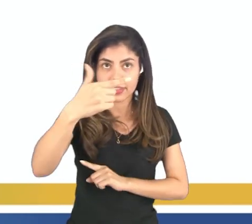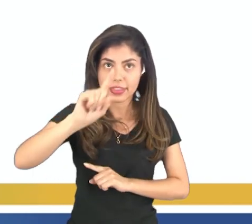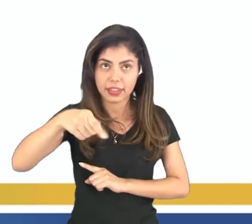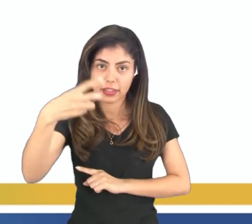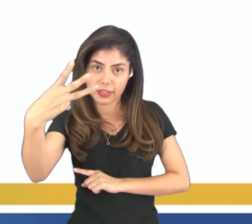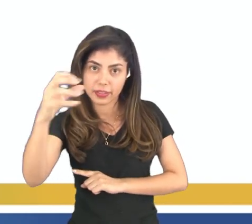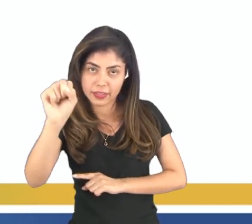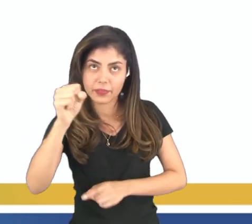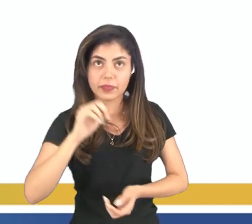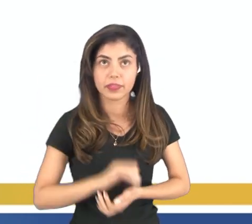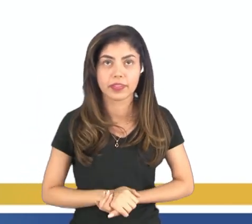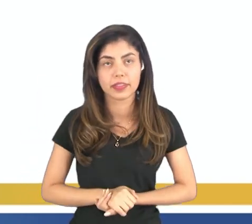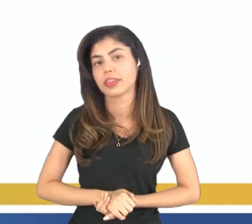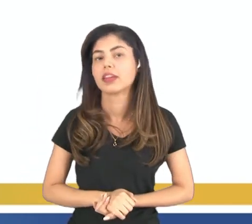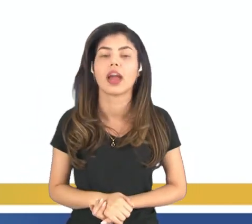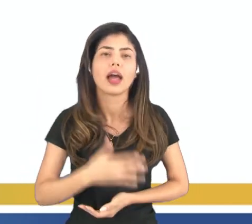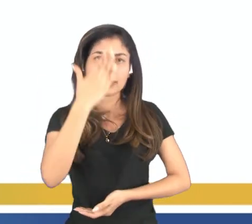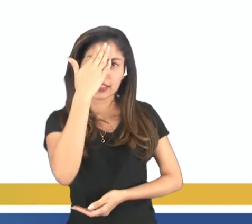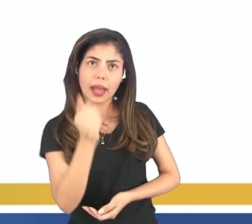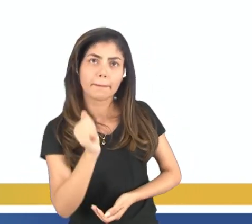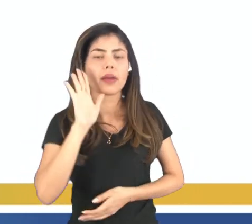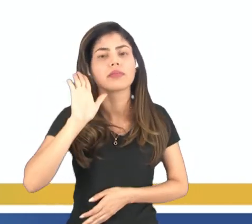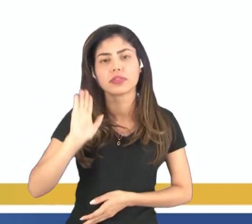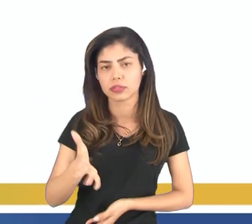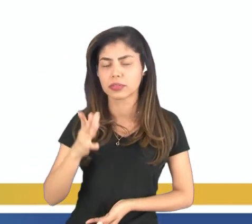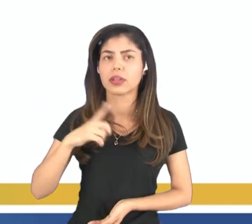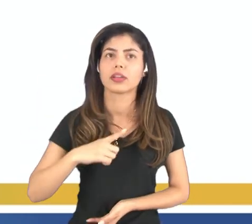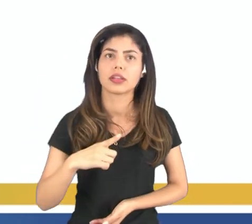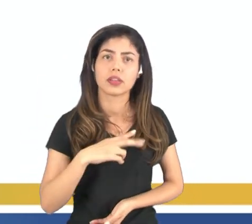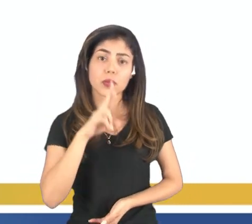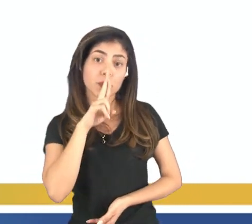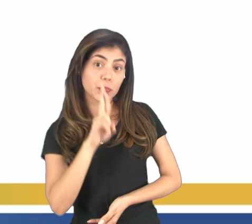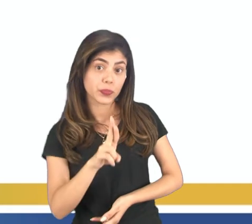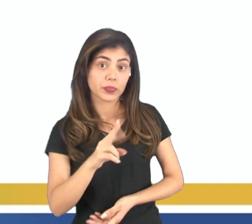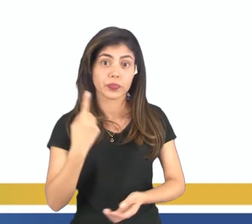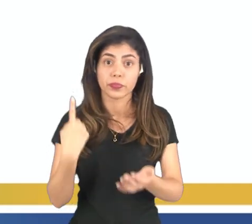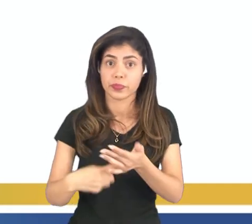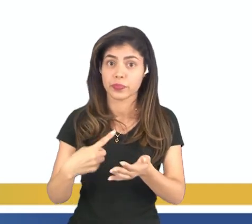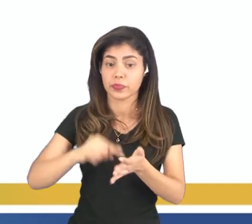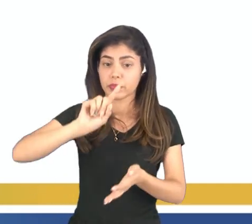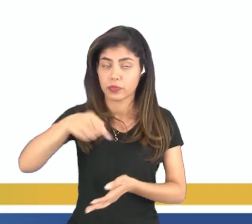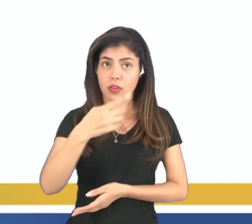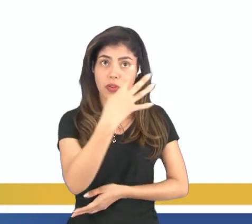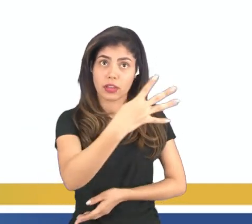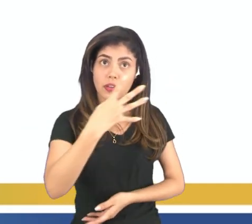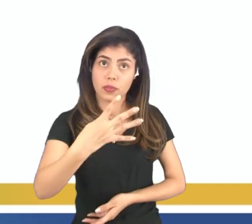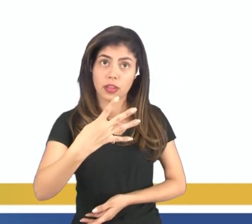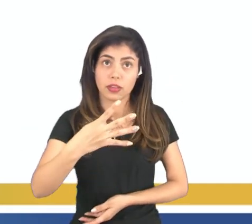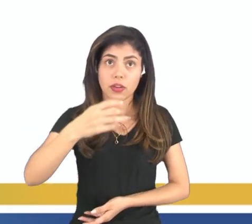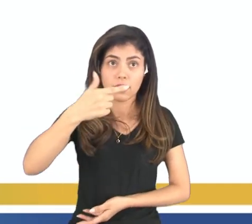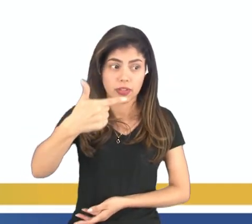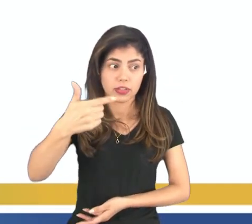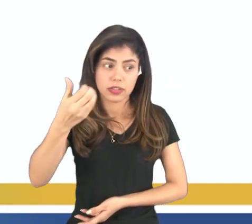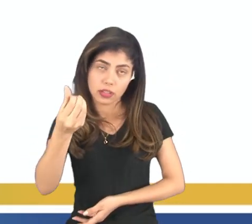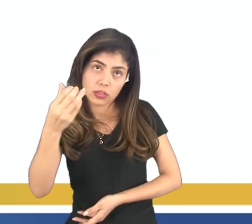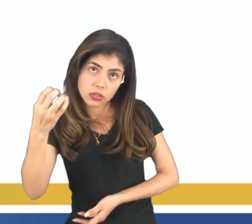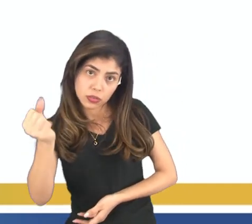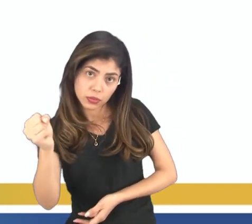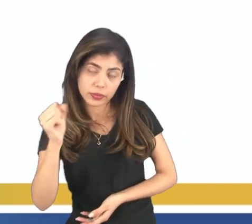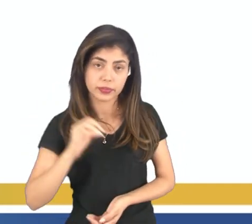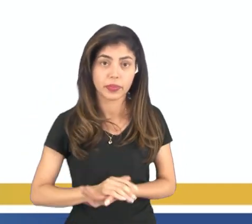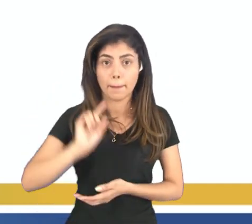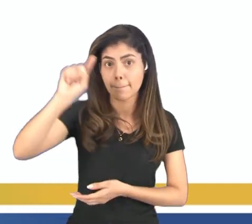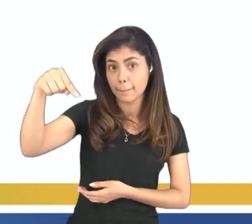2,38 nós já sabemos que o resultado se eu for não for considerar, da 44 1268